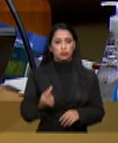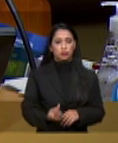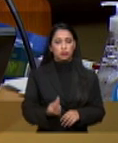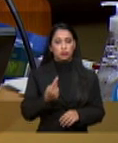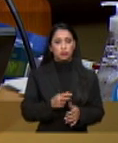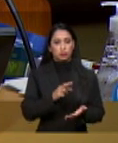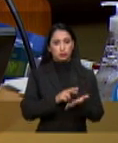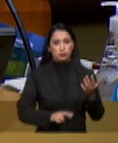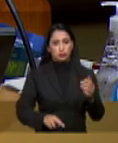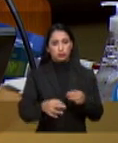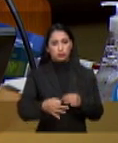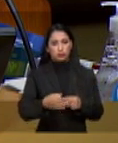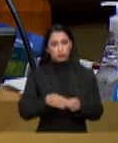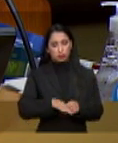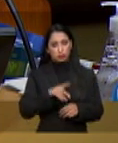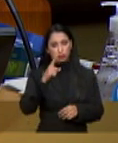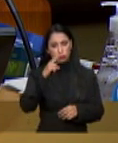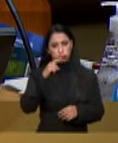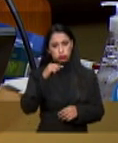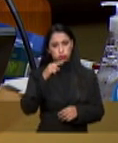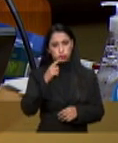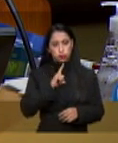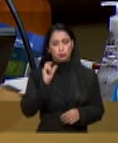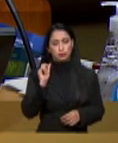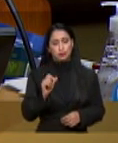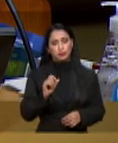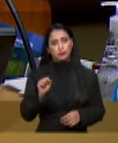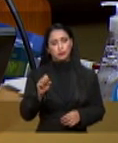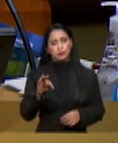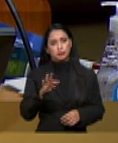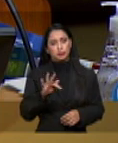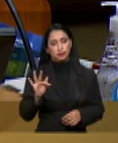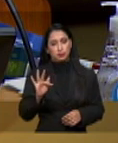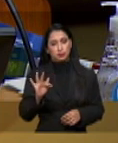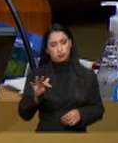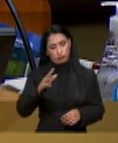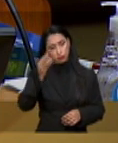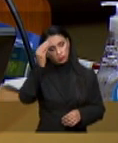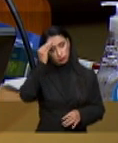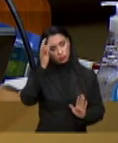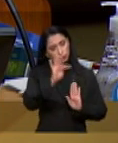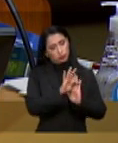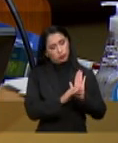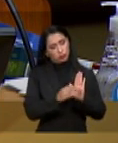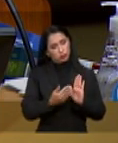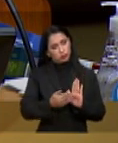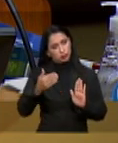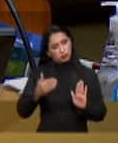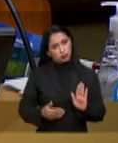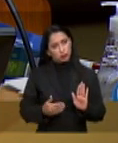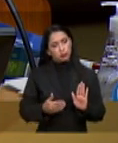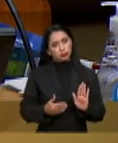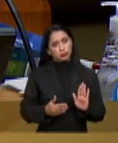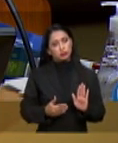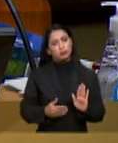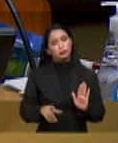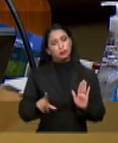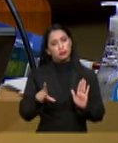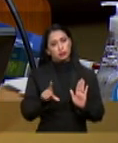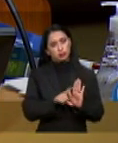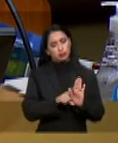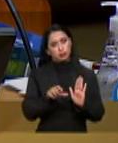possível representação fiscal para fins penais nos crimes contra a Previdência Social. Quem vota é o ministro André Mendonça.